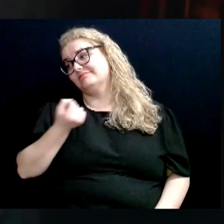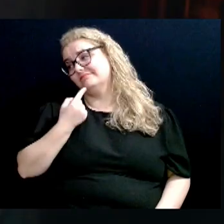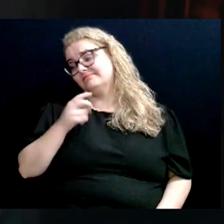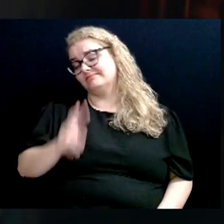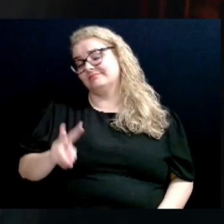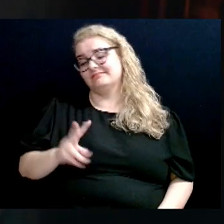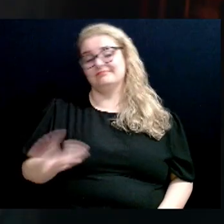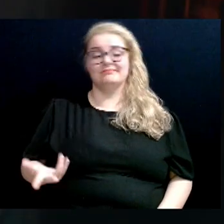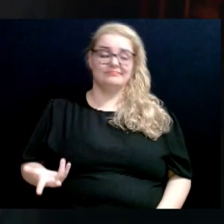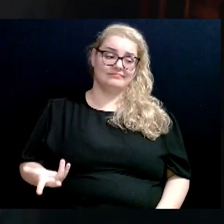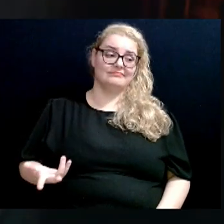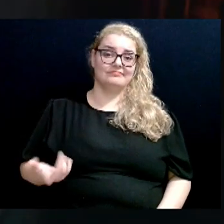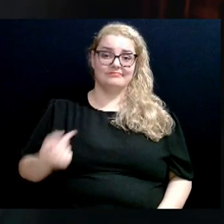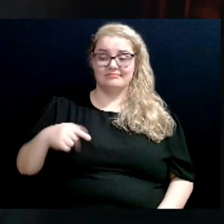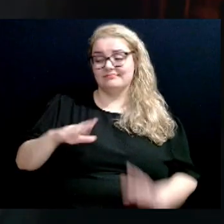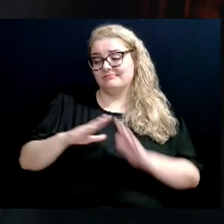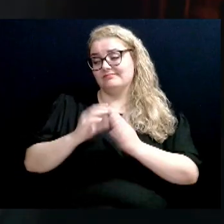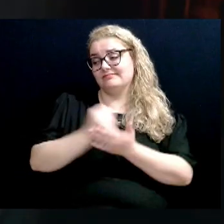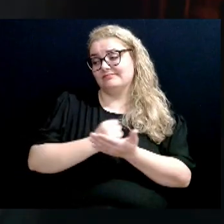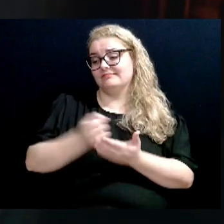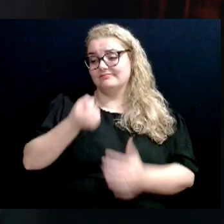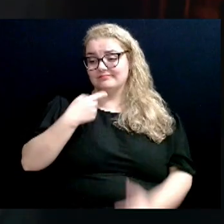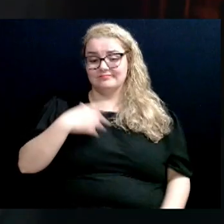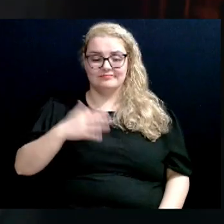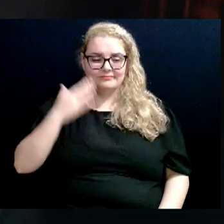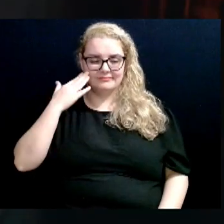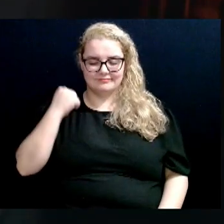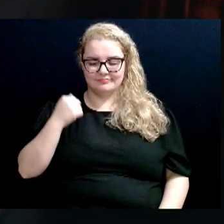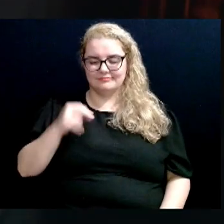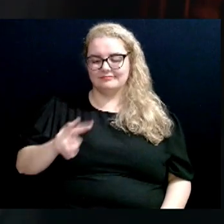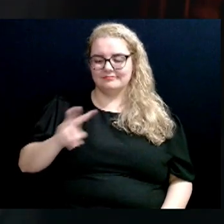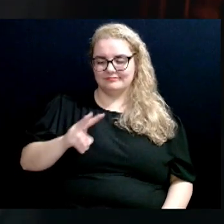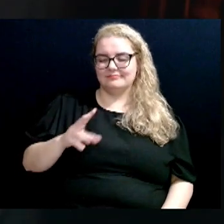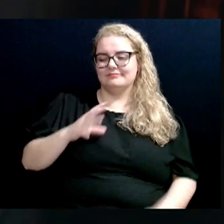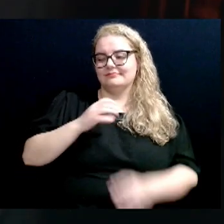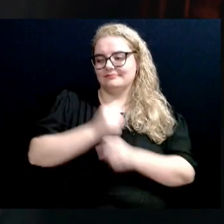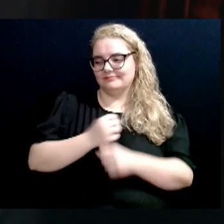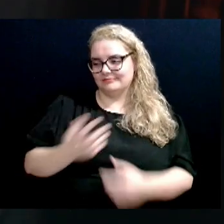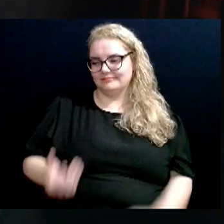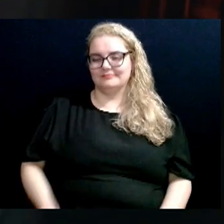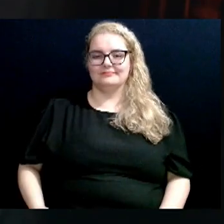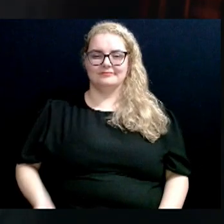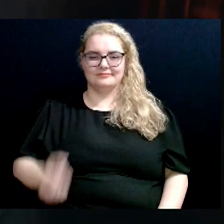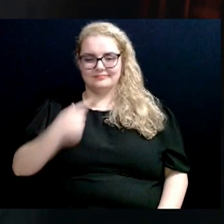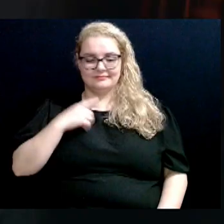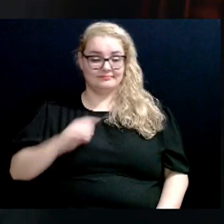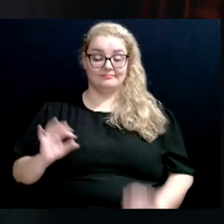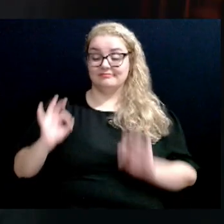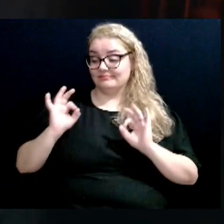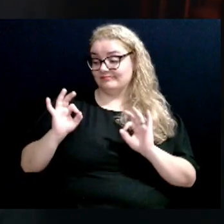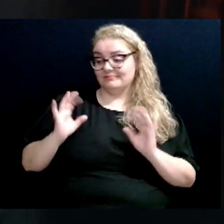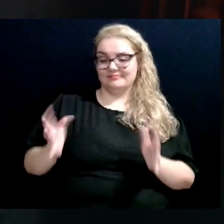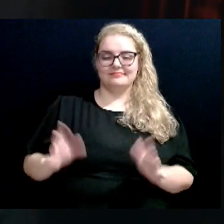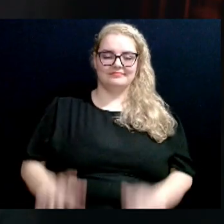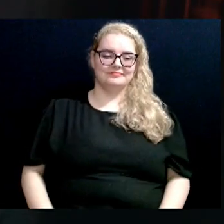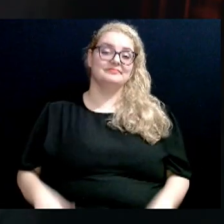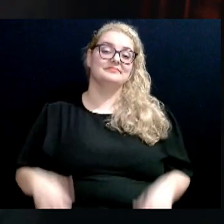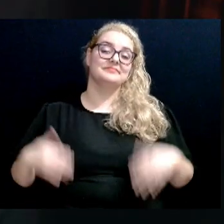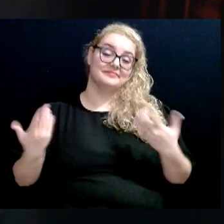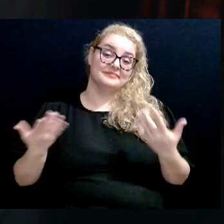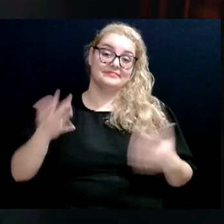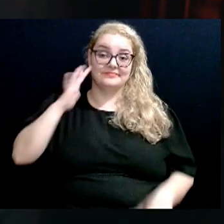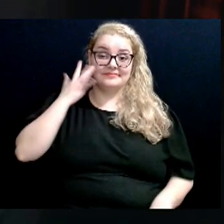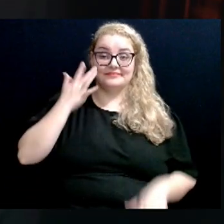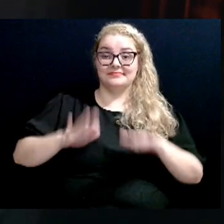farmácia comprar, sabe aquela vitamina super completa, que você toma uma, você já tá mega master? Então, a gente acha que tá tudo bem se a gente fizer